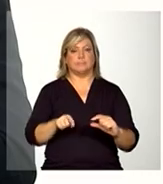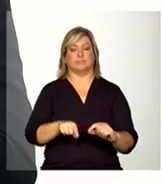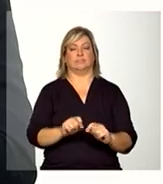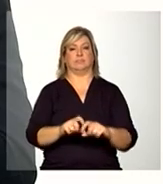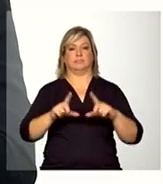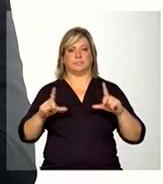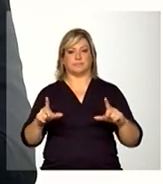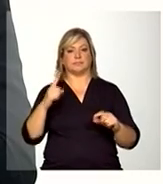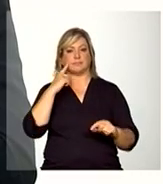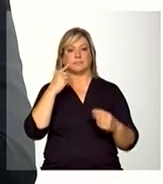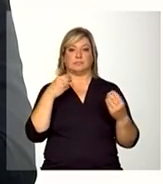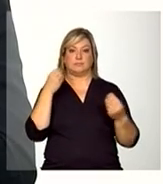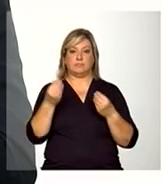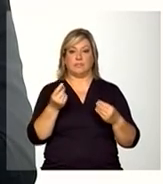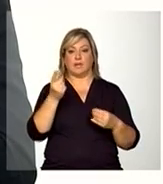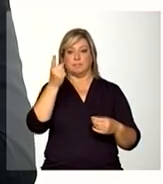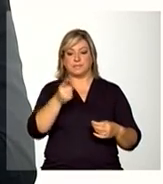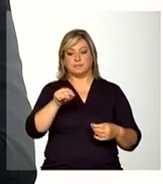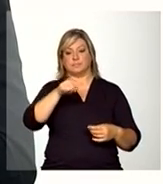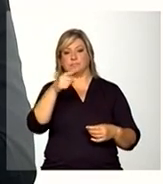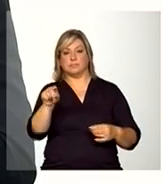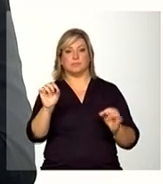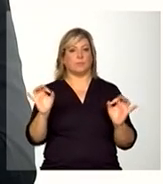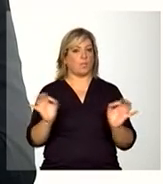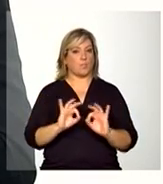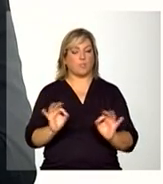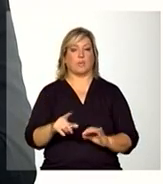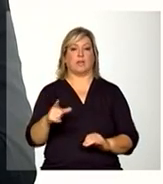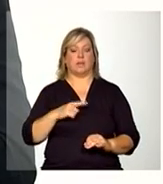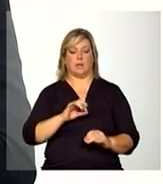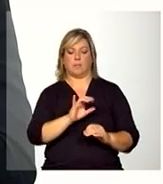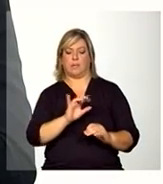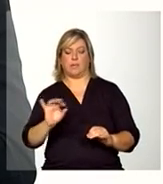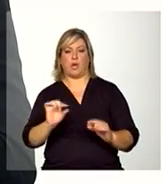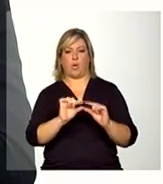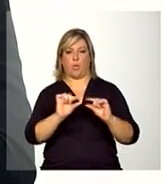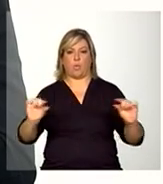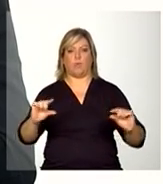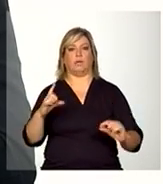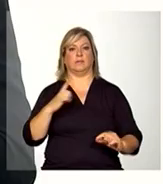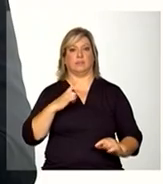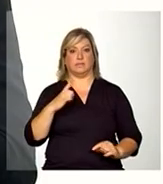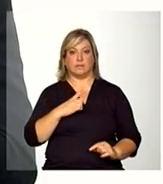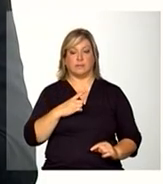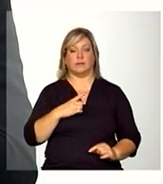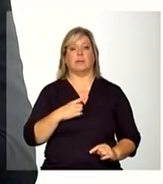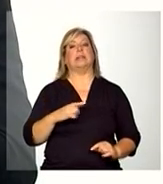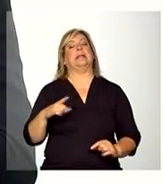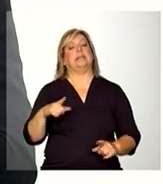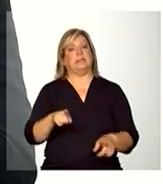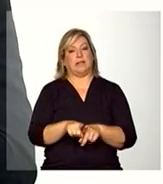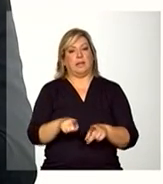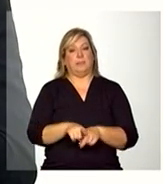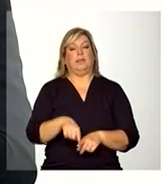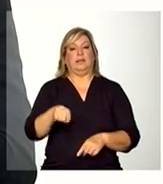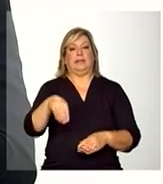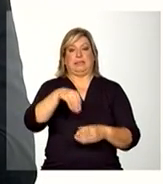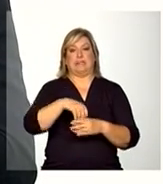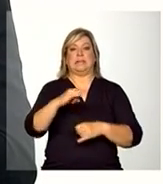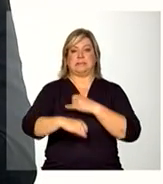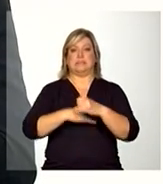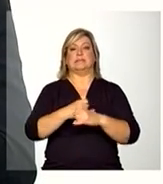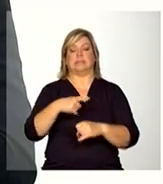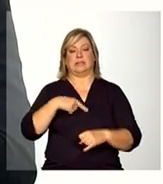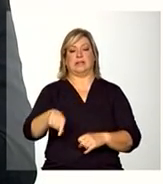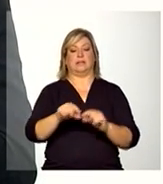e sem sidil mds.gov.br barsat trb tem também no nosso site esse link no